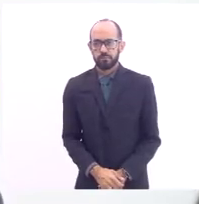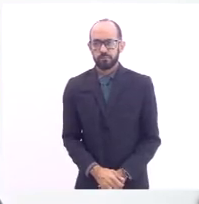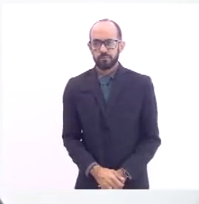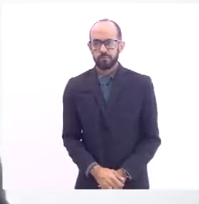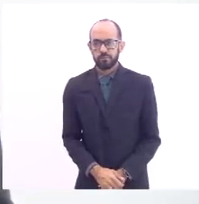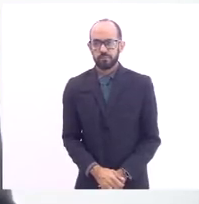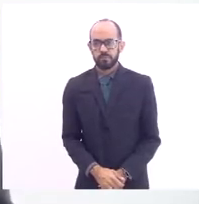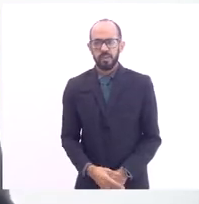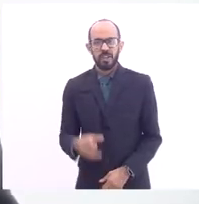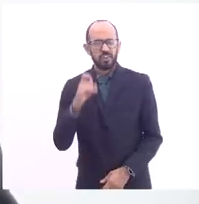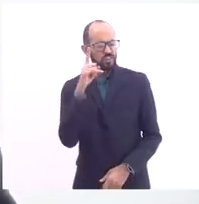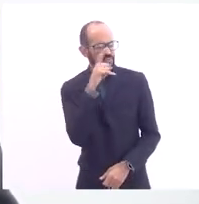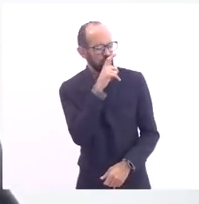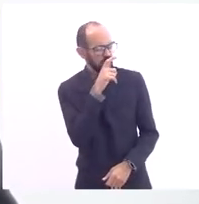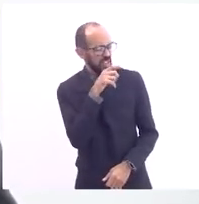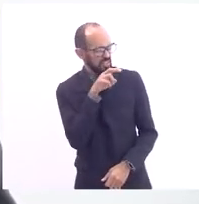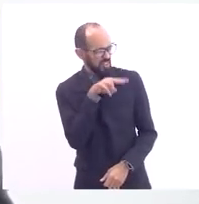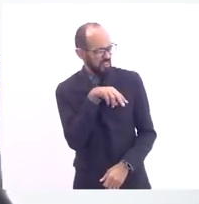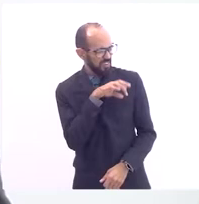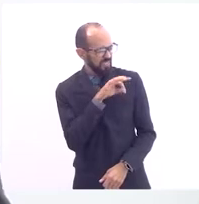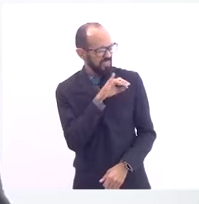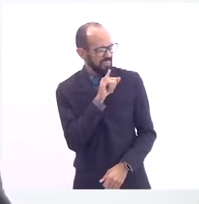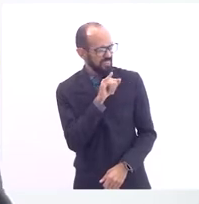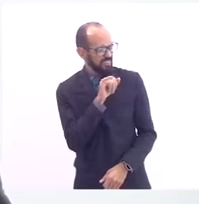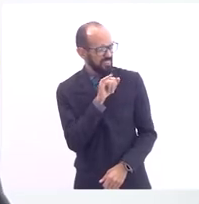Aqui eu tenho dificuldade. É Time ou Taime?